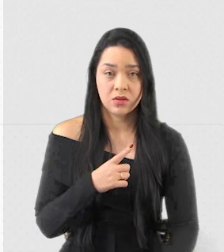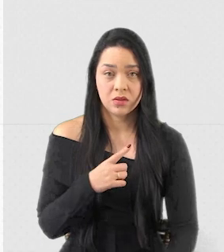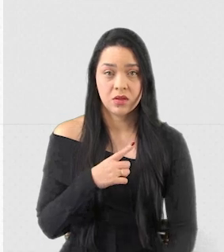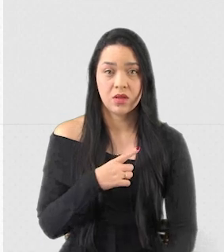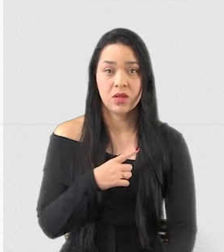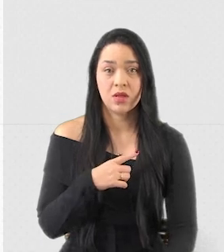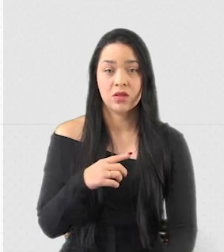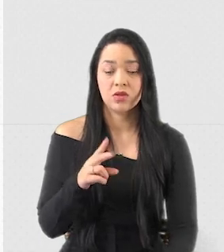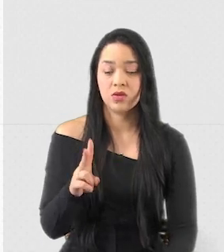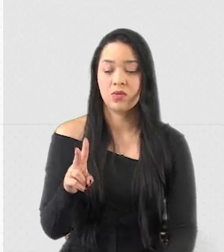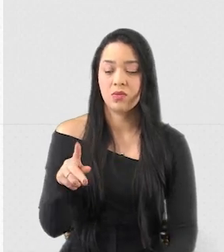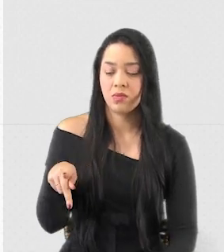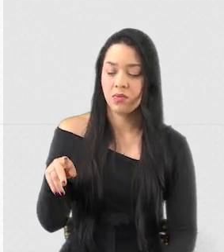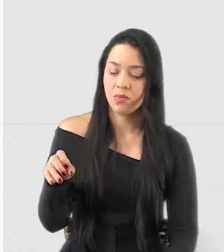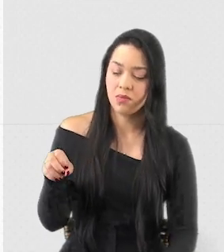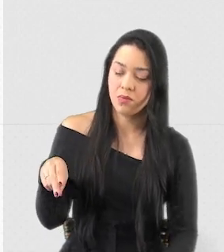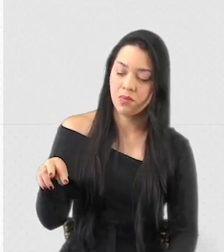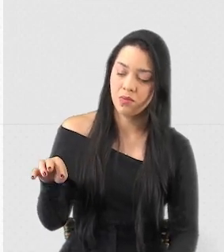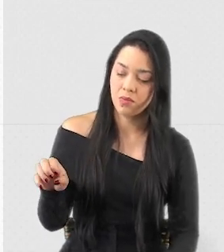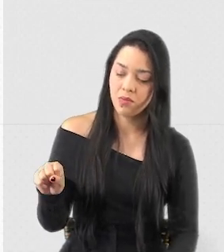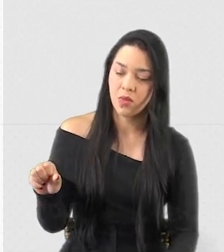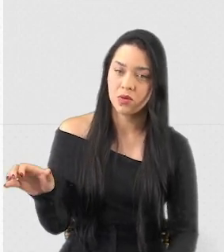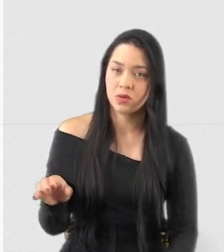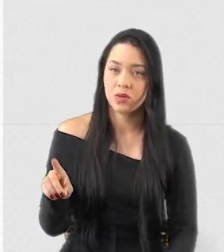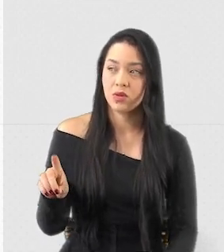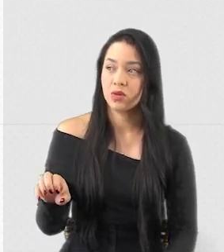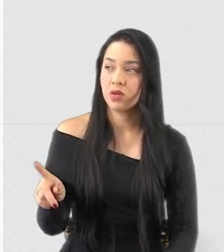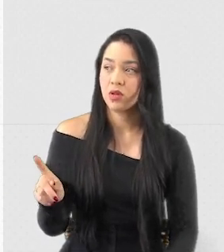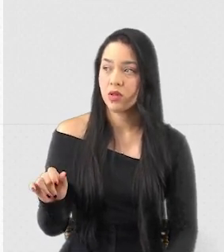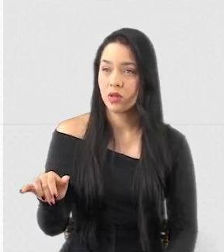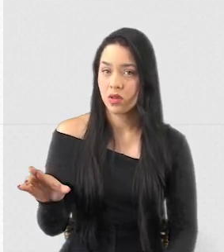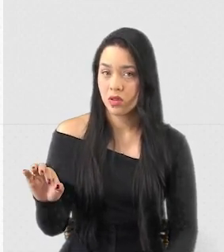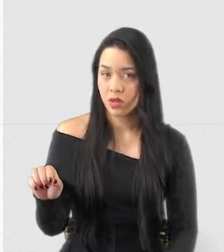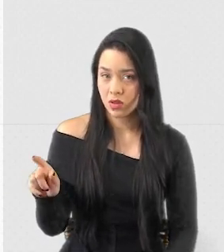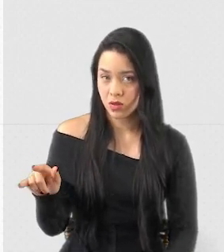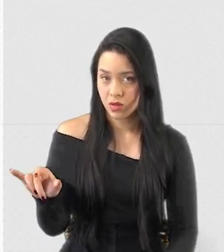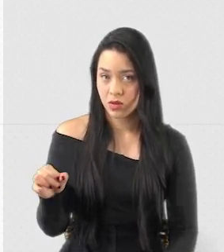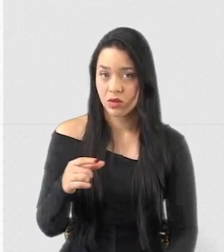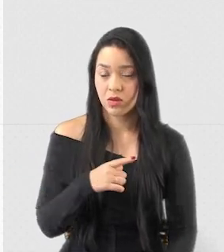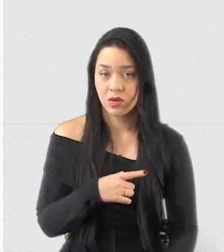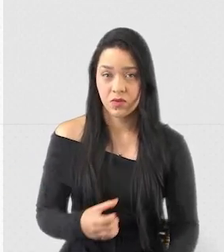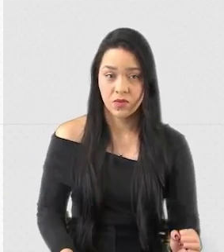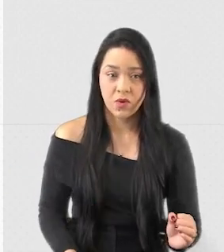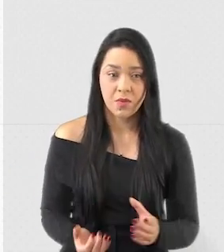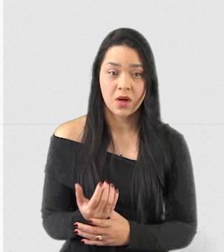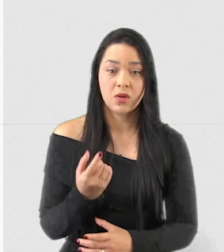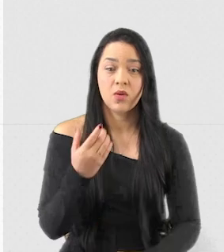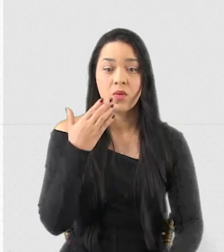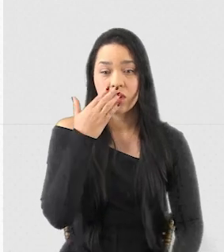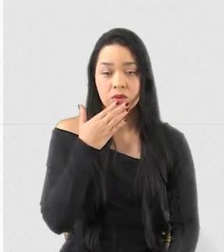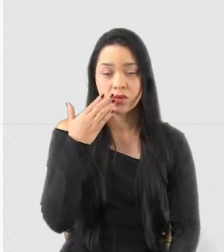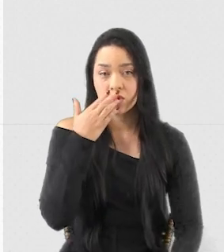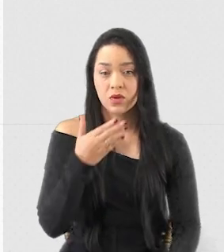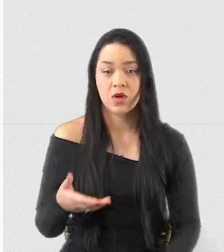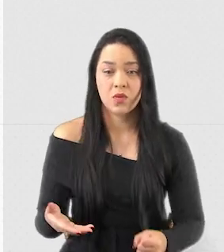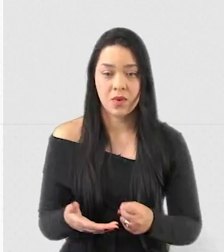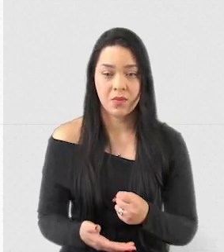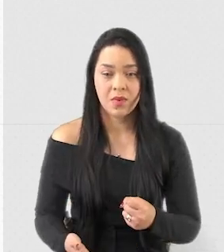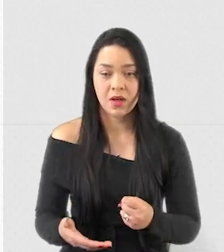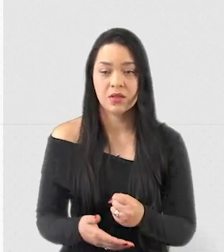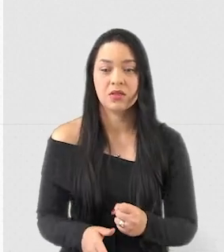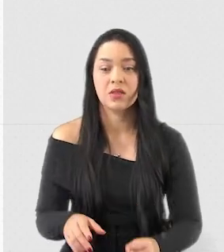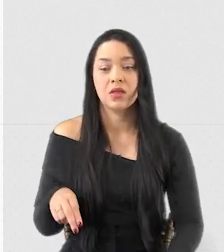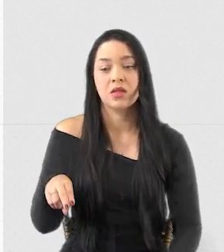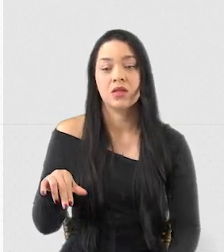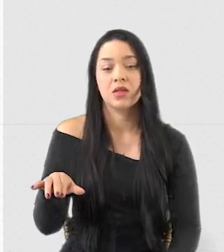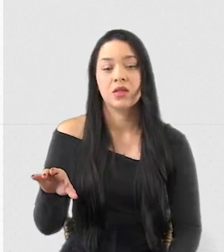de hidrogênio, tá? E aí, esses nucleotídeos, eles são formados por um grupo fosfato, um açúcar e uma base nitrogenada. E